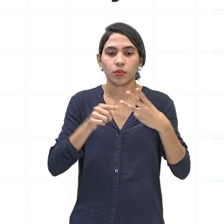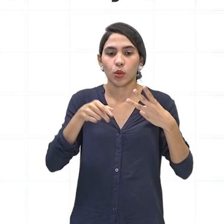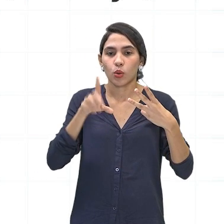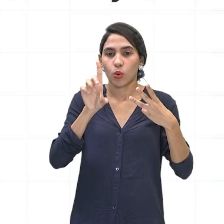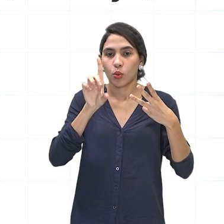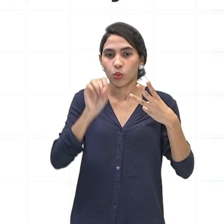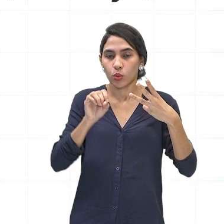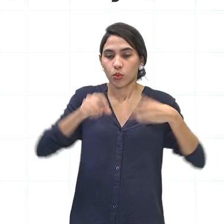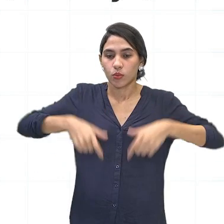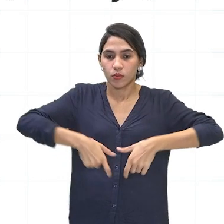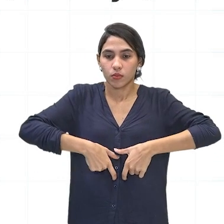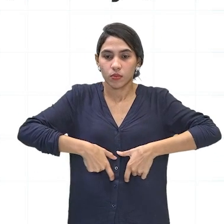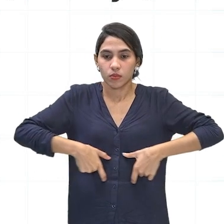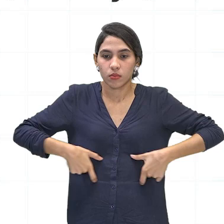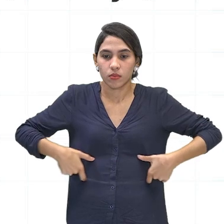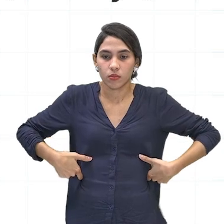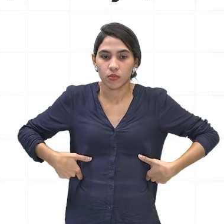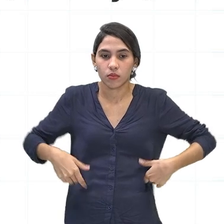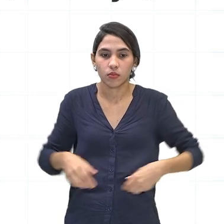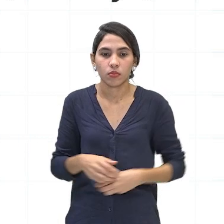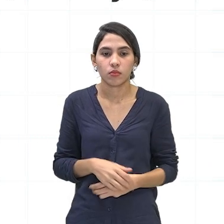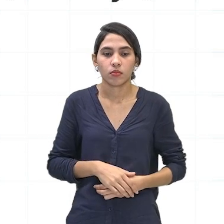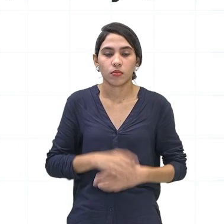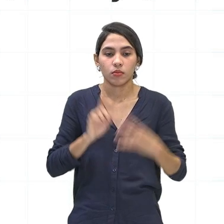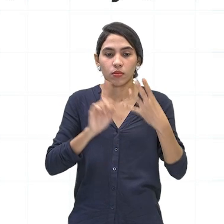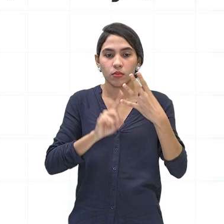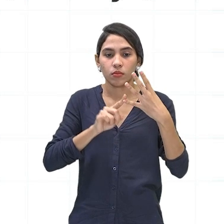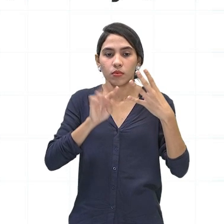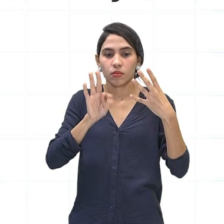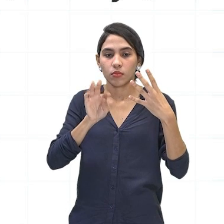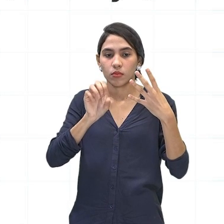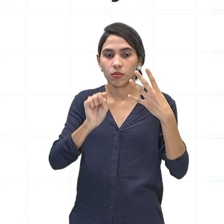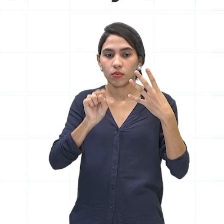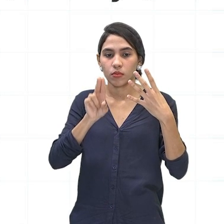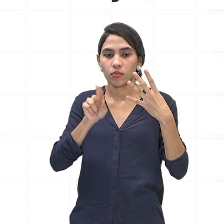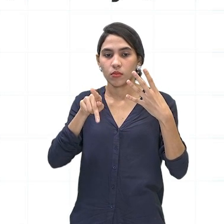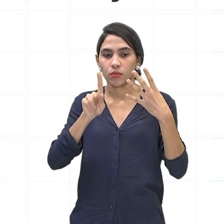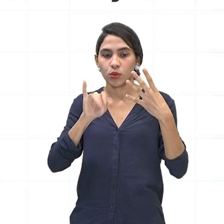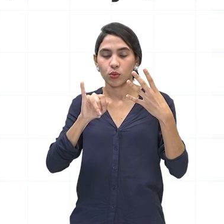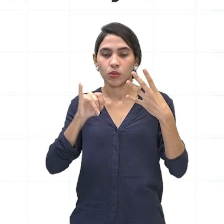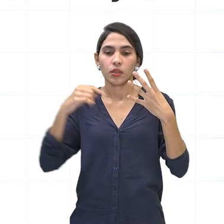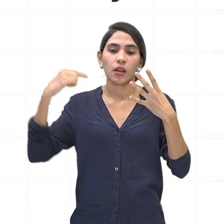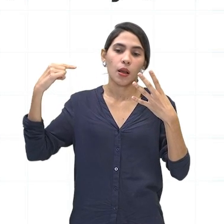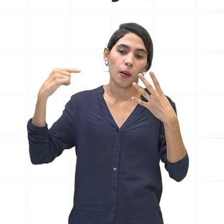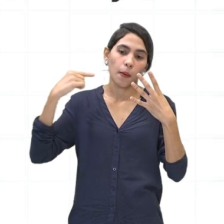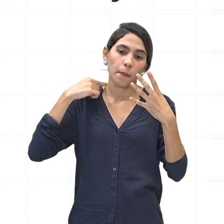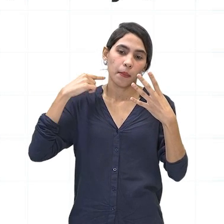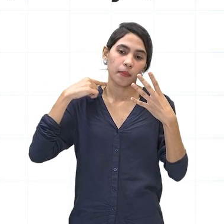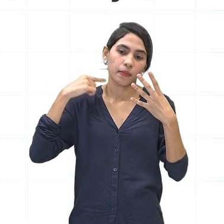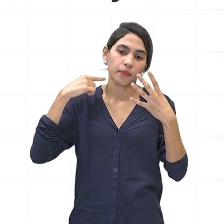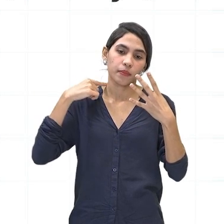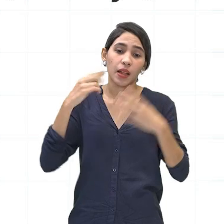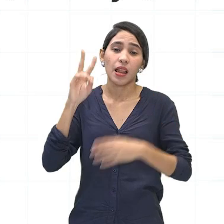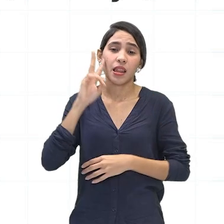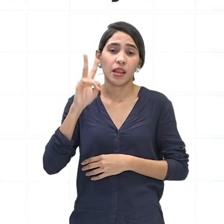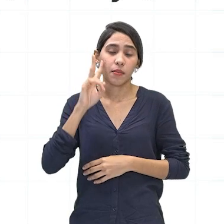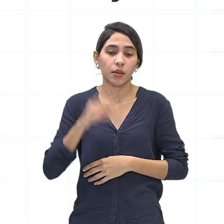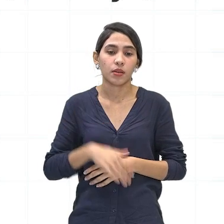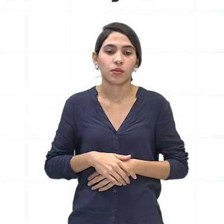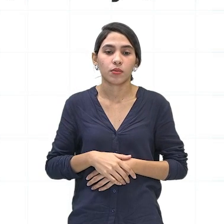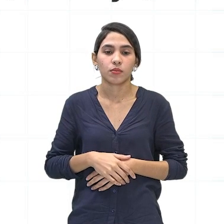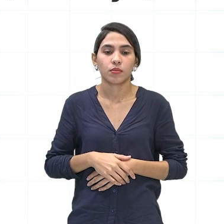na parte lateral. Tsuki, que é no pescoço. Lembrando que toda vez que